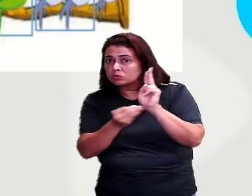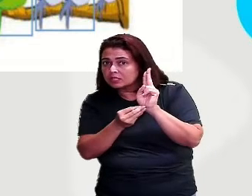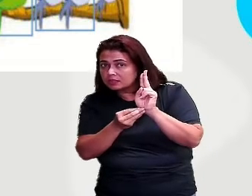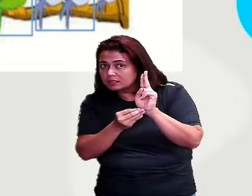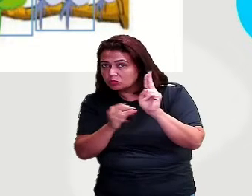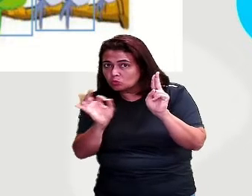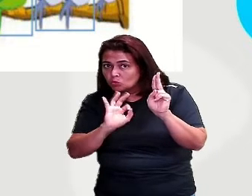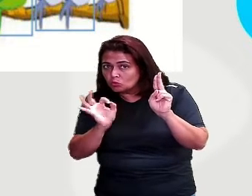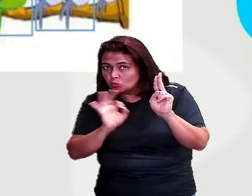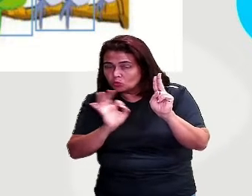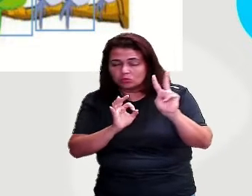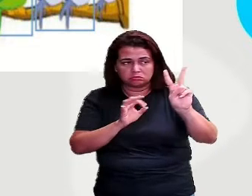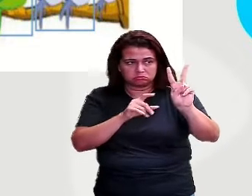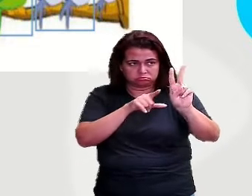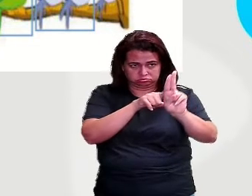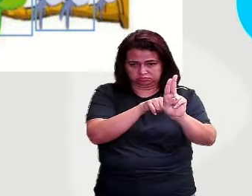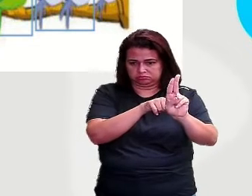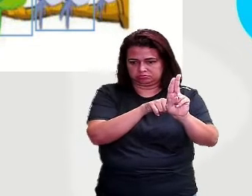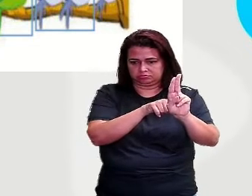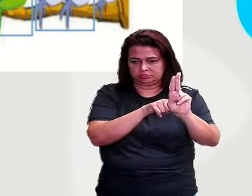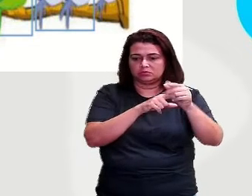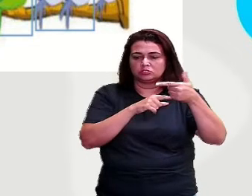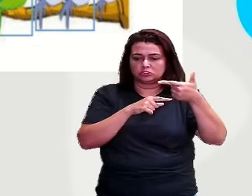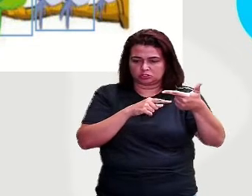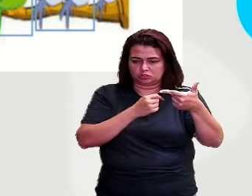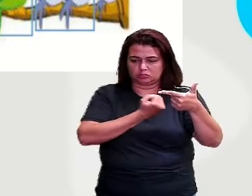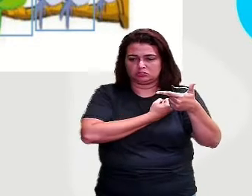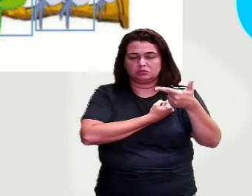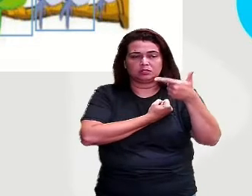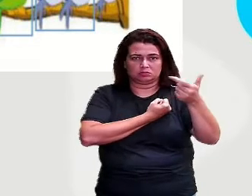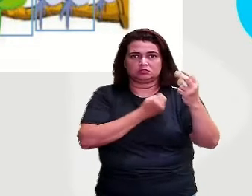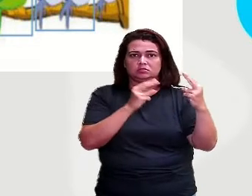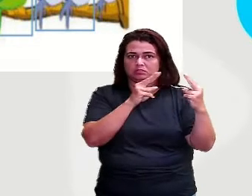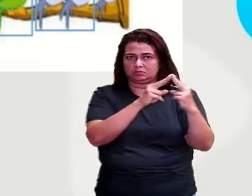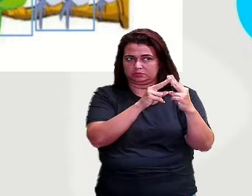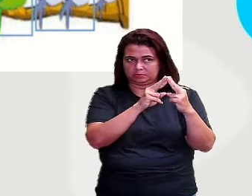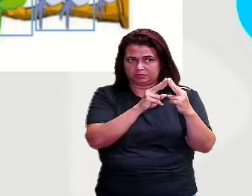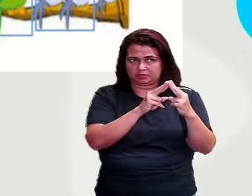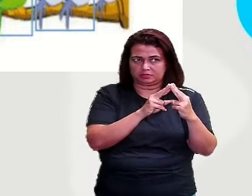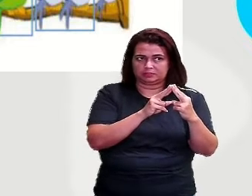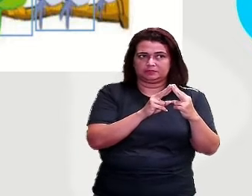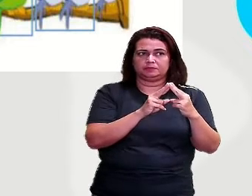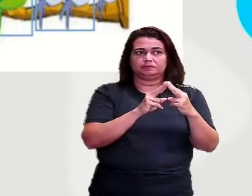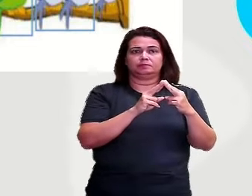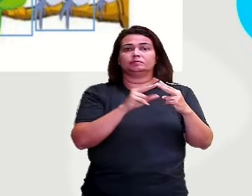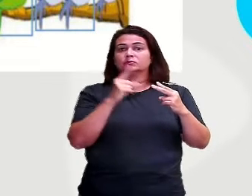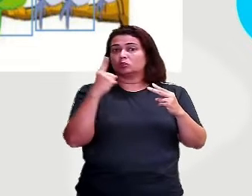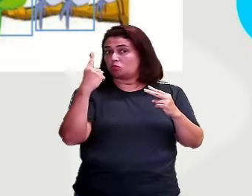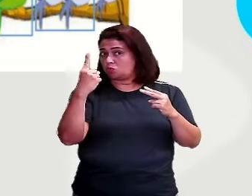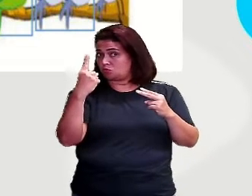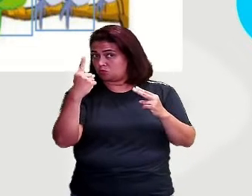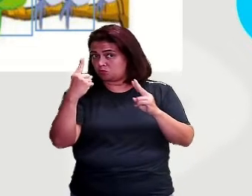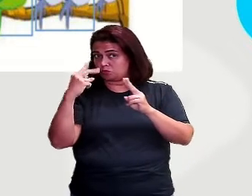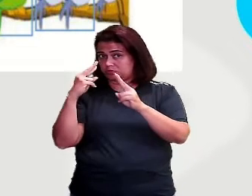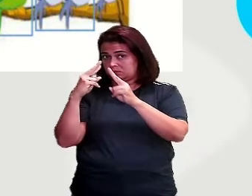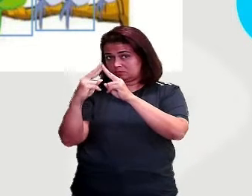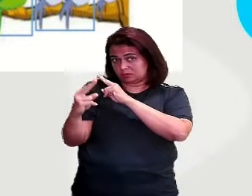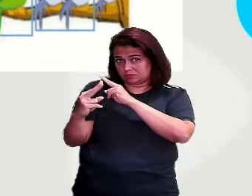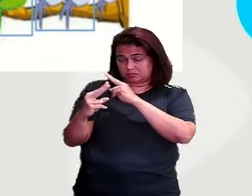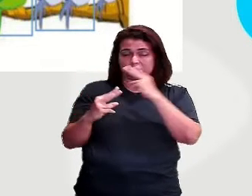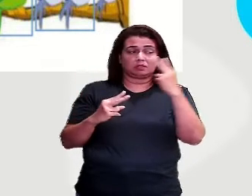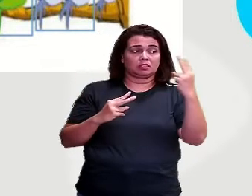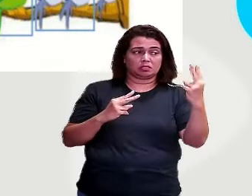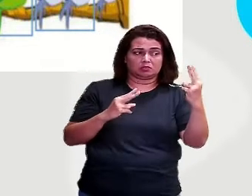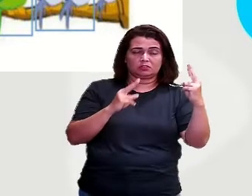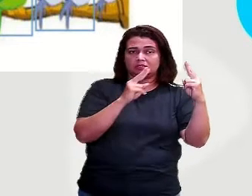sobrou nenhum, né? Então, 2 é um número par. Então, vamos só relembrar. 1 é ímpar, 2